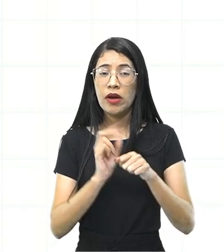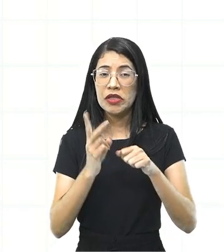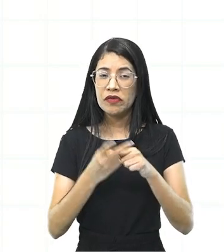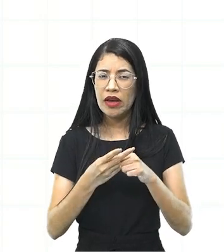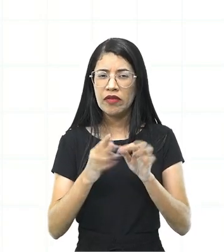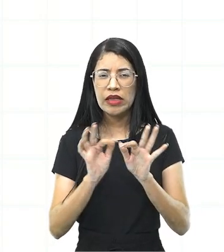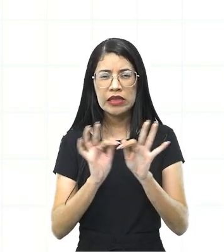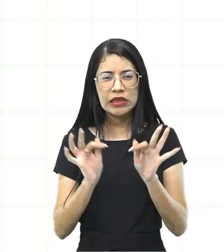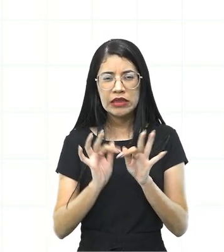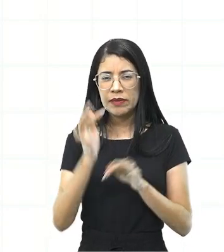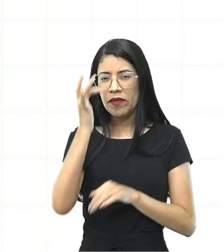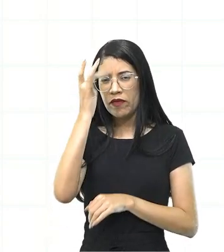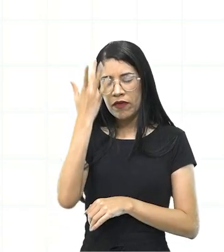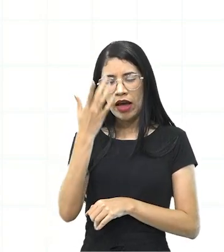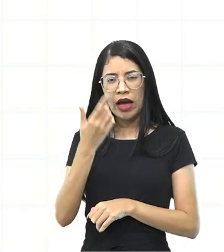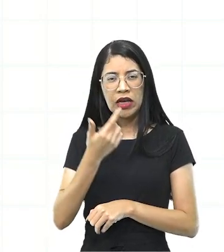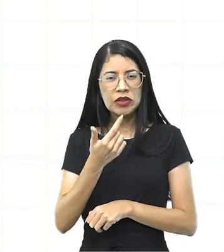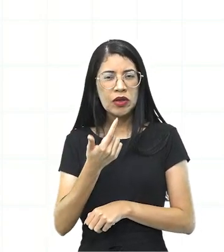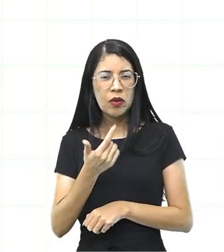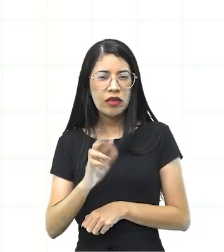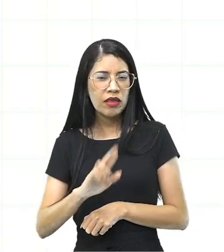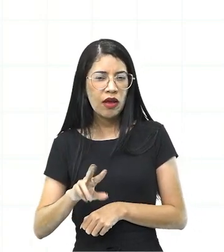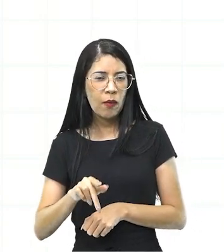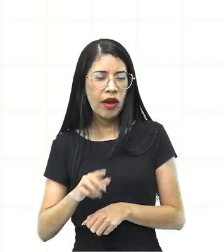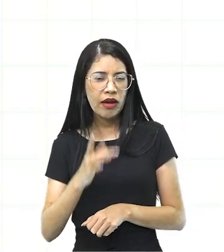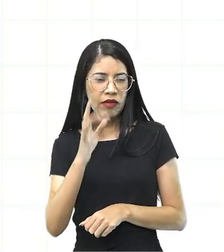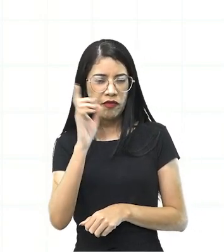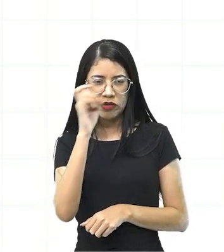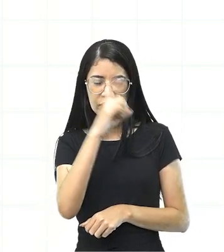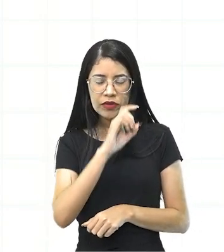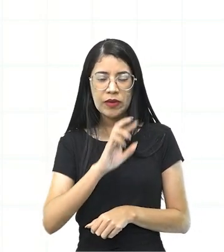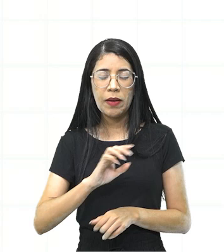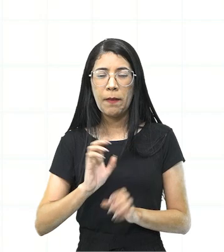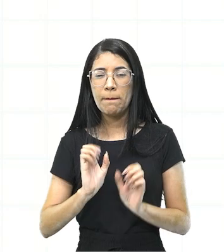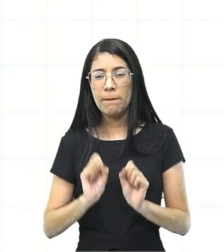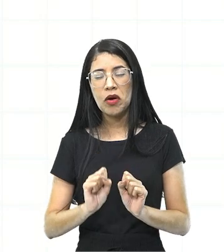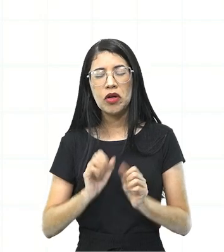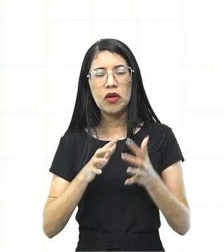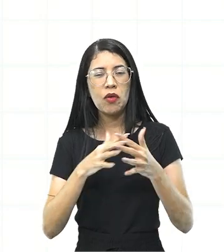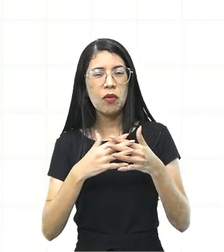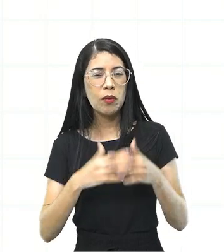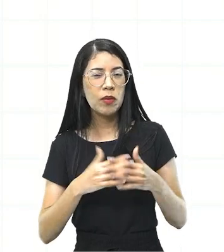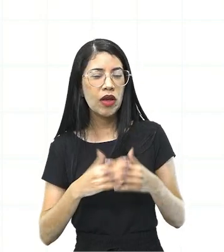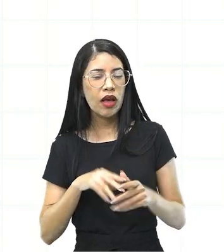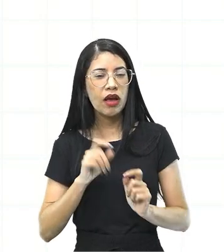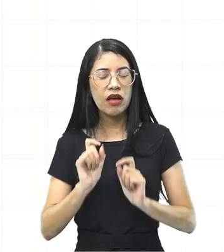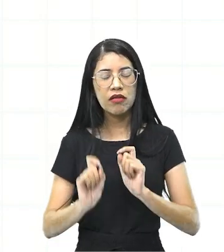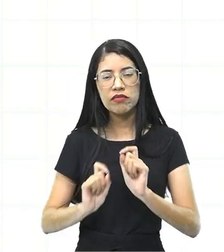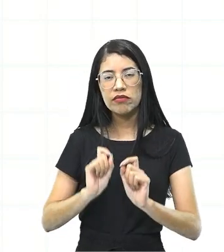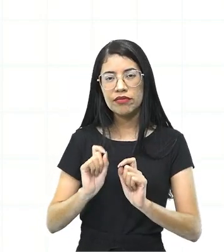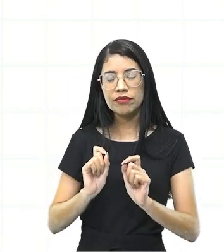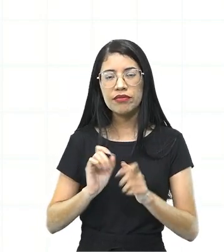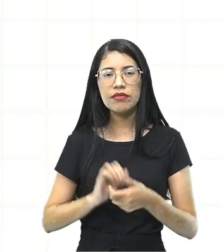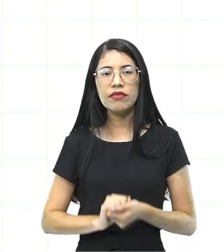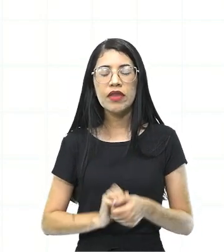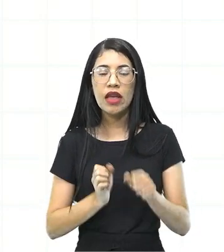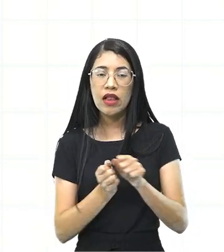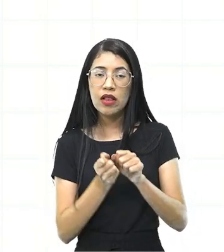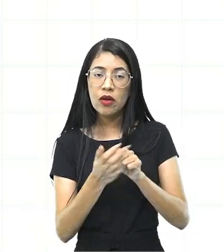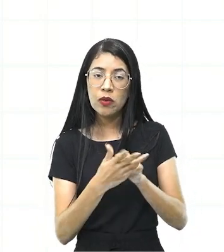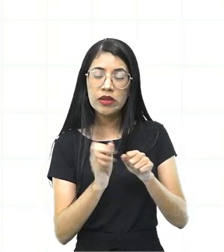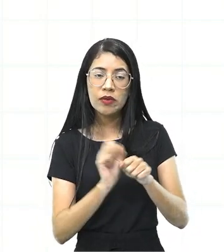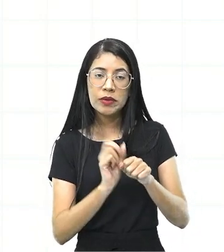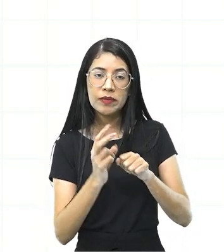conteúdo simples, tá? Não tem mistério. Talvez que complique um pouco aí a questão das